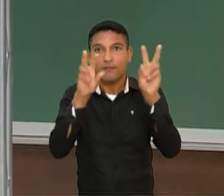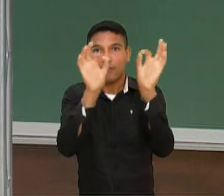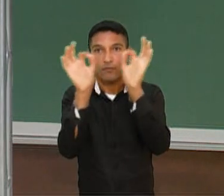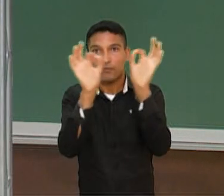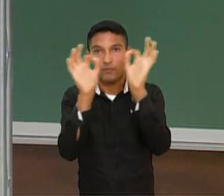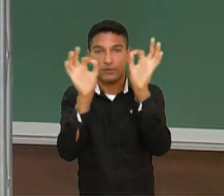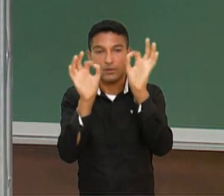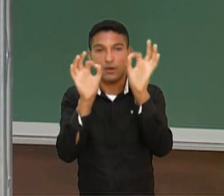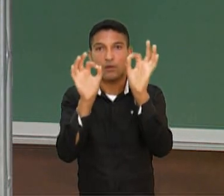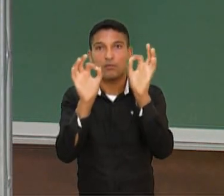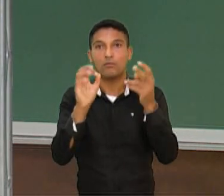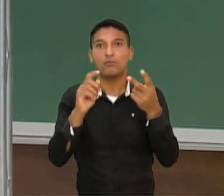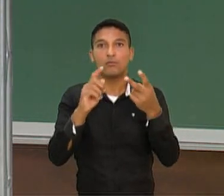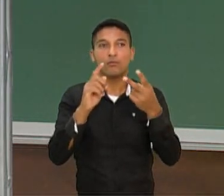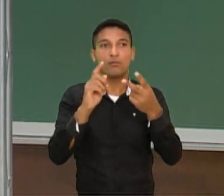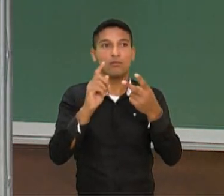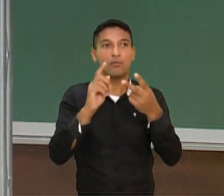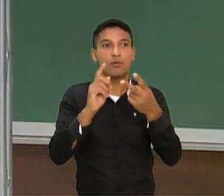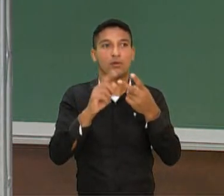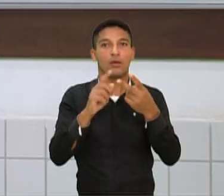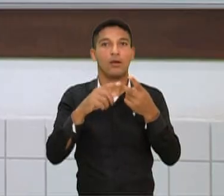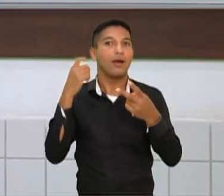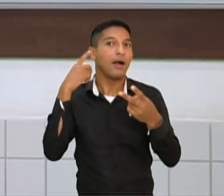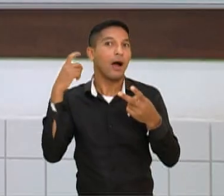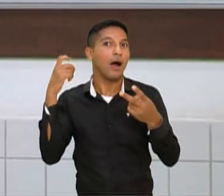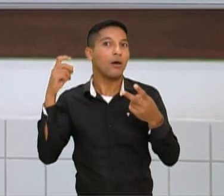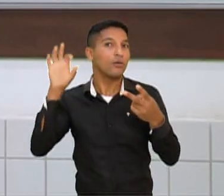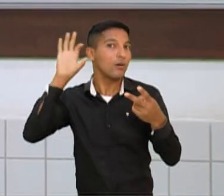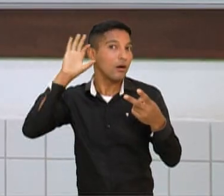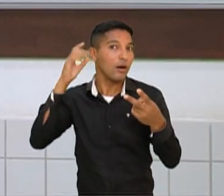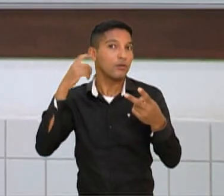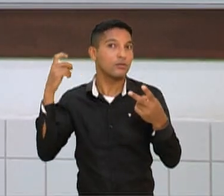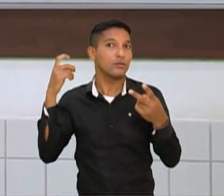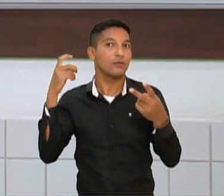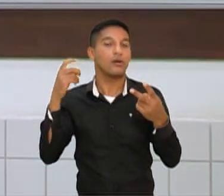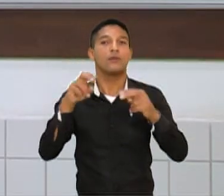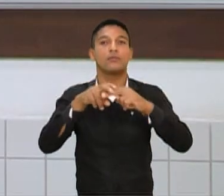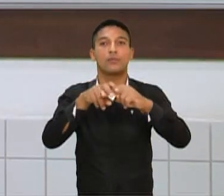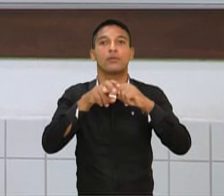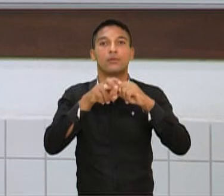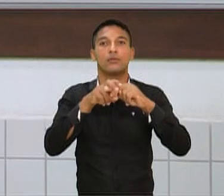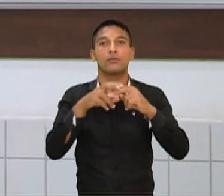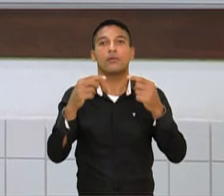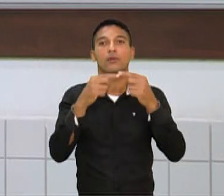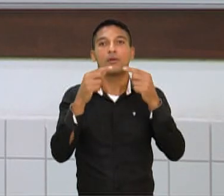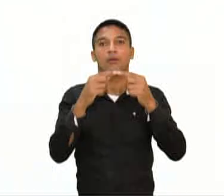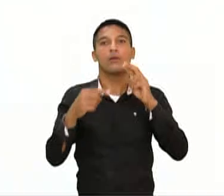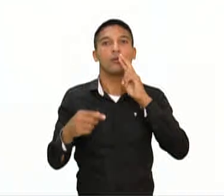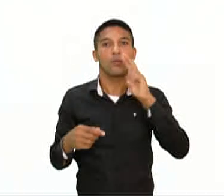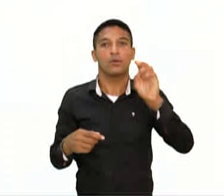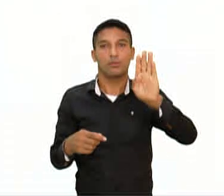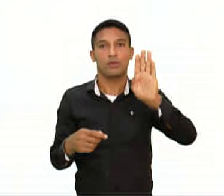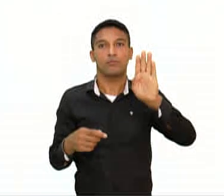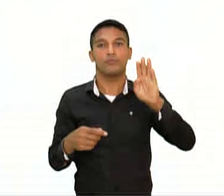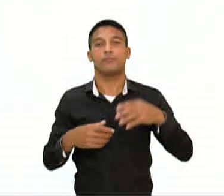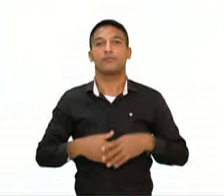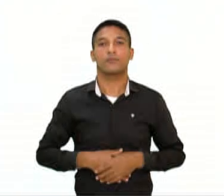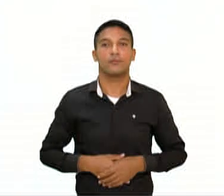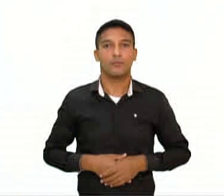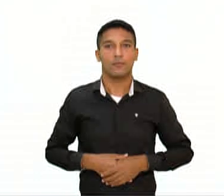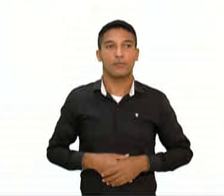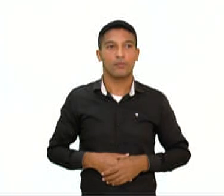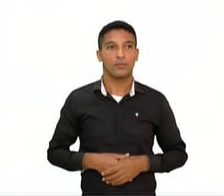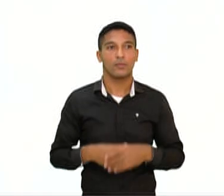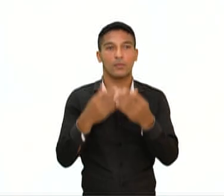e cóclea e células ciliadas. Audição, portanto, a alternativa B acertou. Tá? Então,